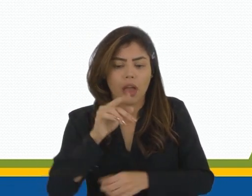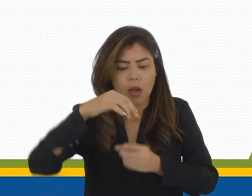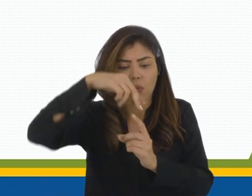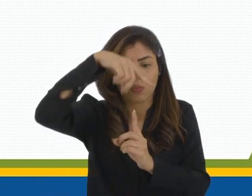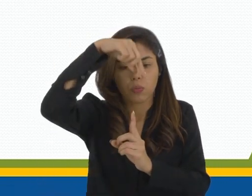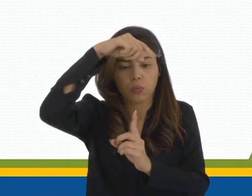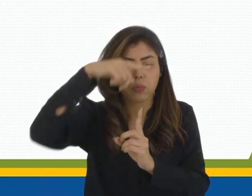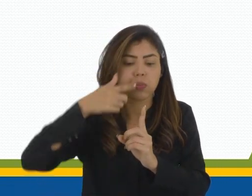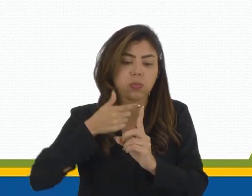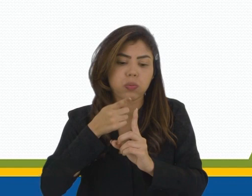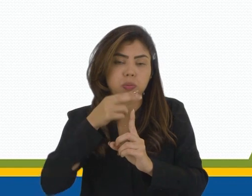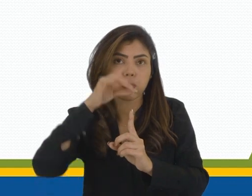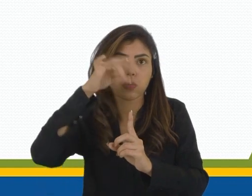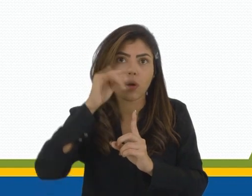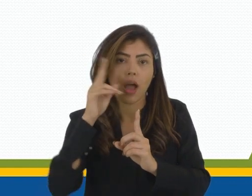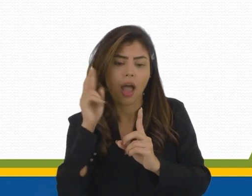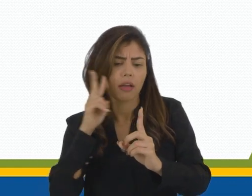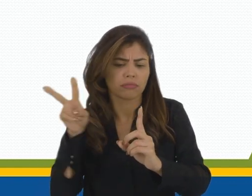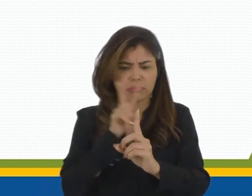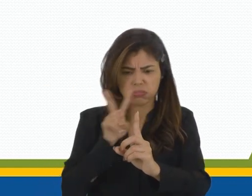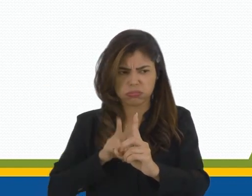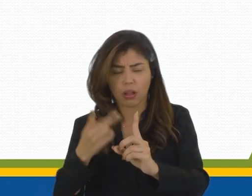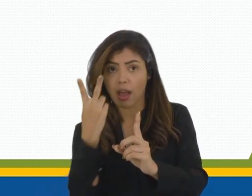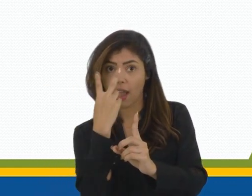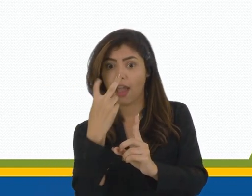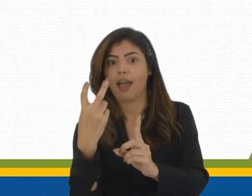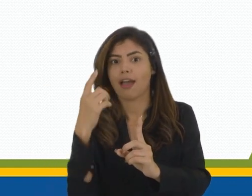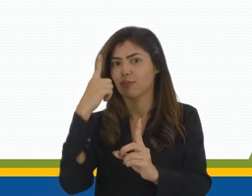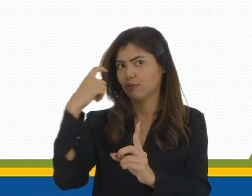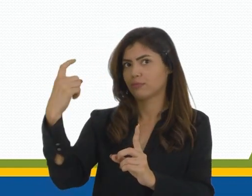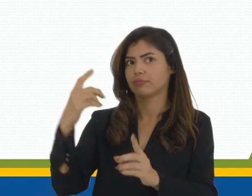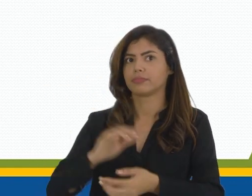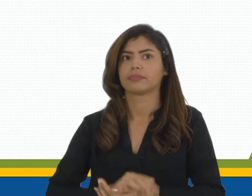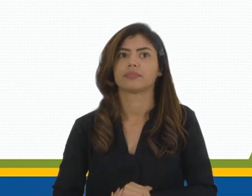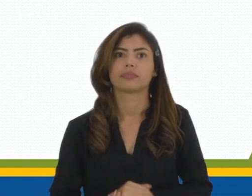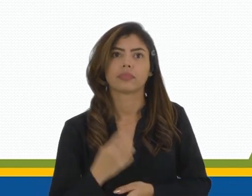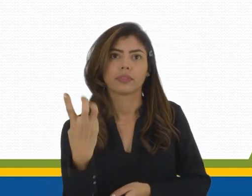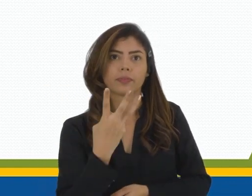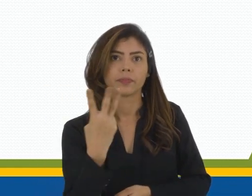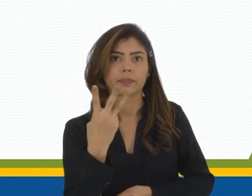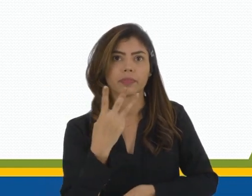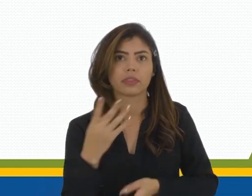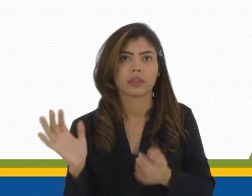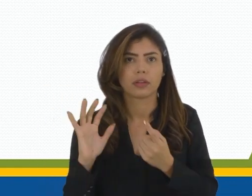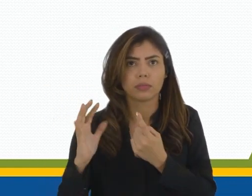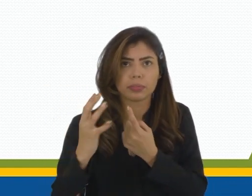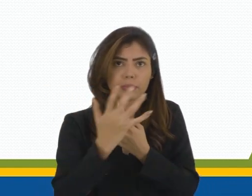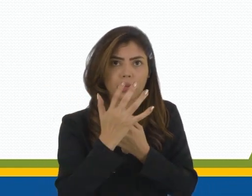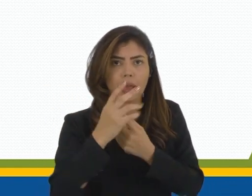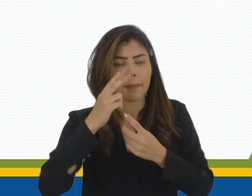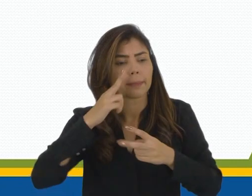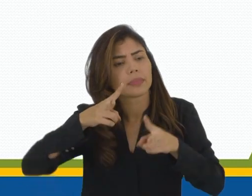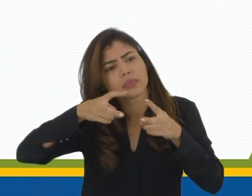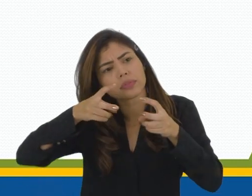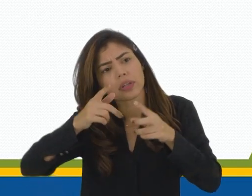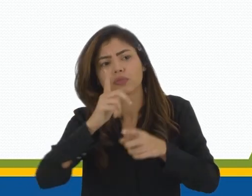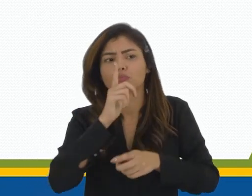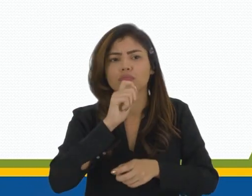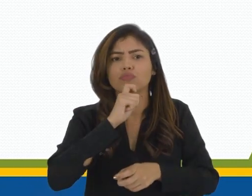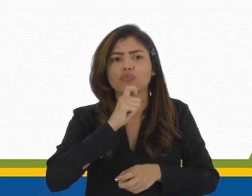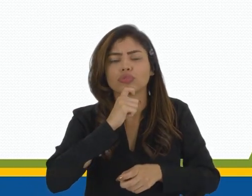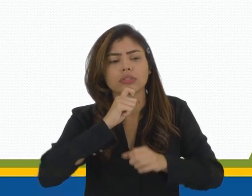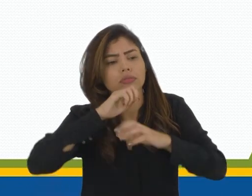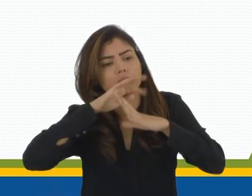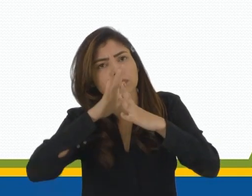vela confundia-se com um brilho nos seus olhos. Número 3. Desolado, observava o gelo derretendo em